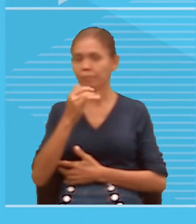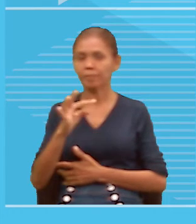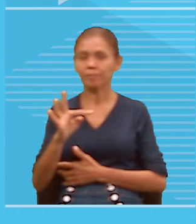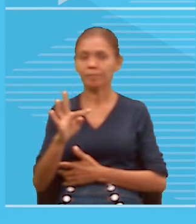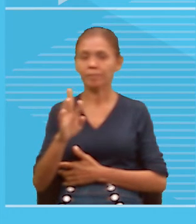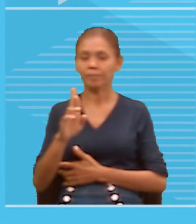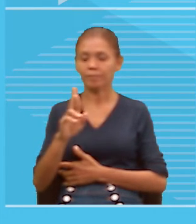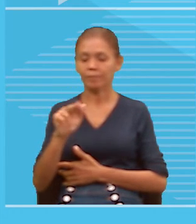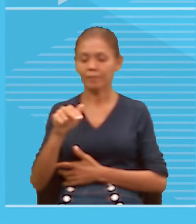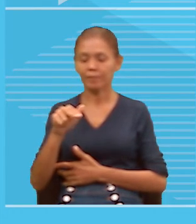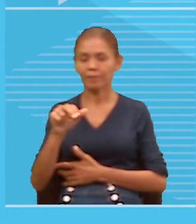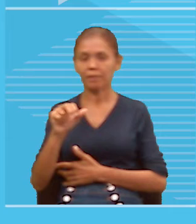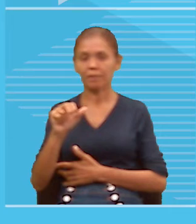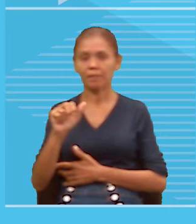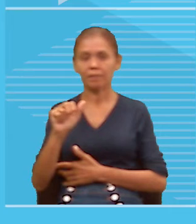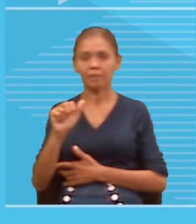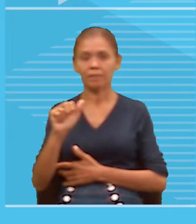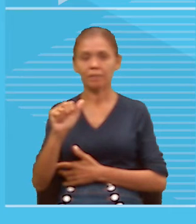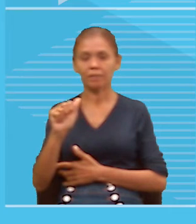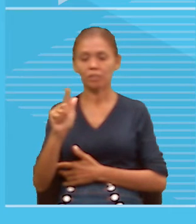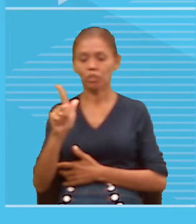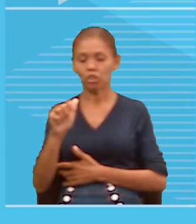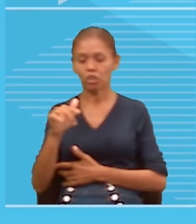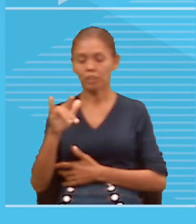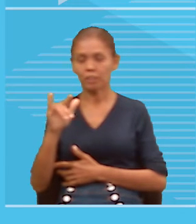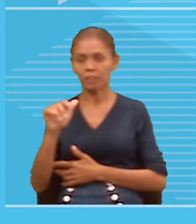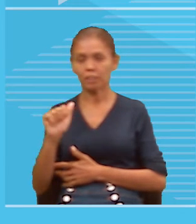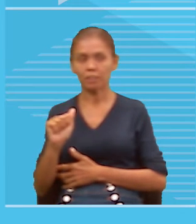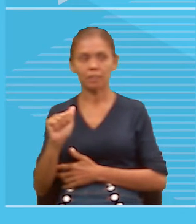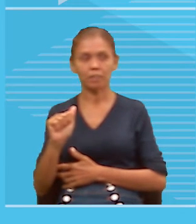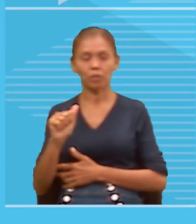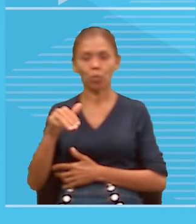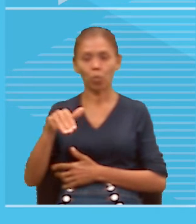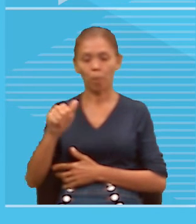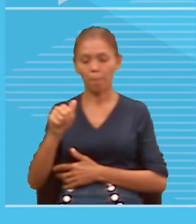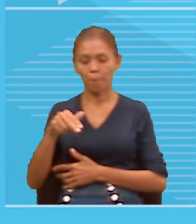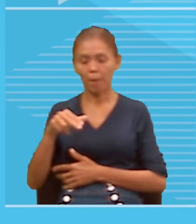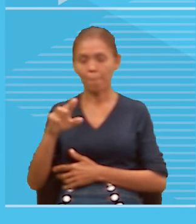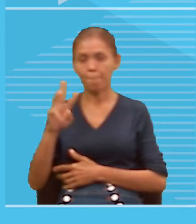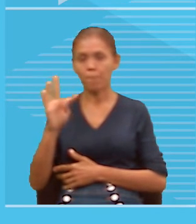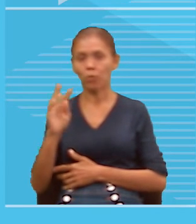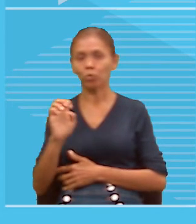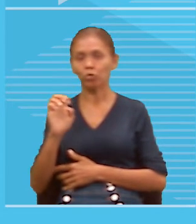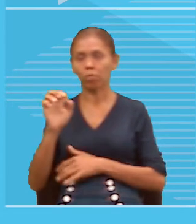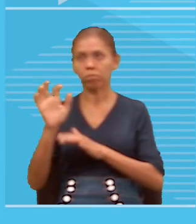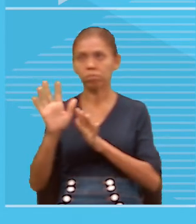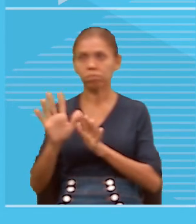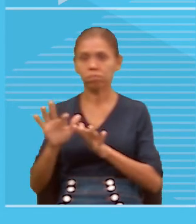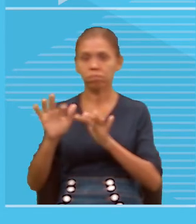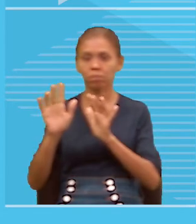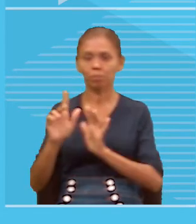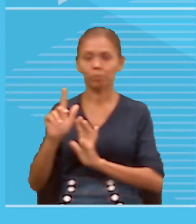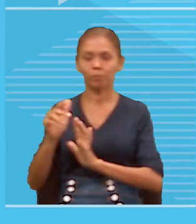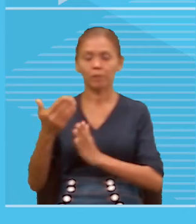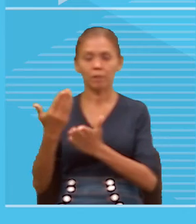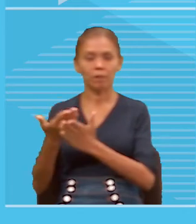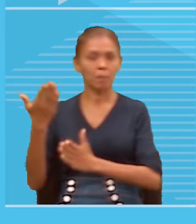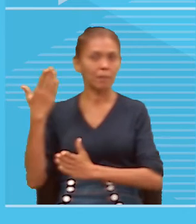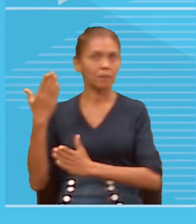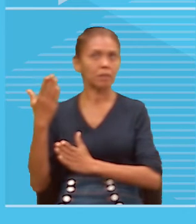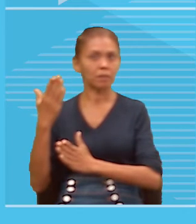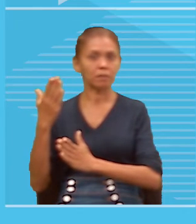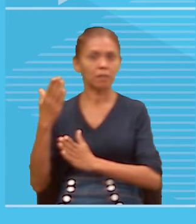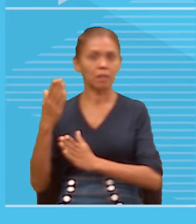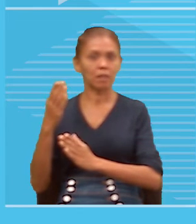voar Eita música besta ó a aula passada a gente tava falando justamente de Engenharia Genética e quando eu falei